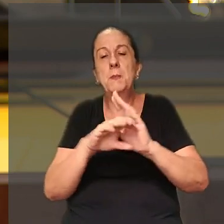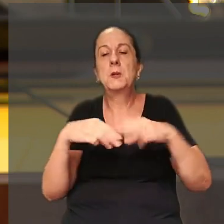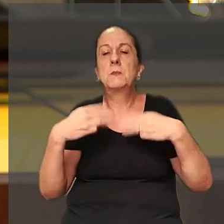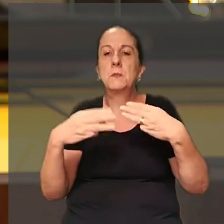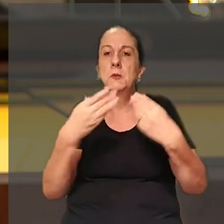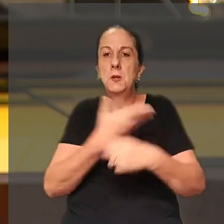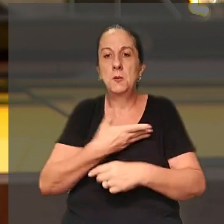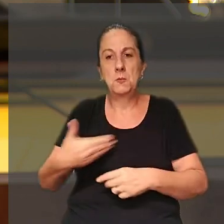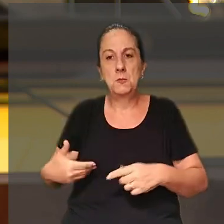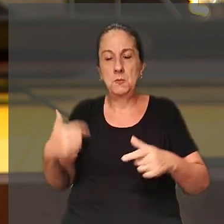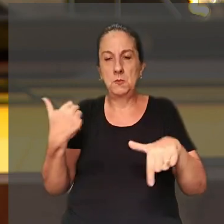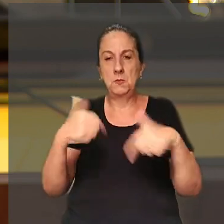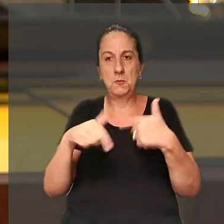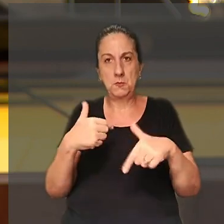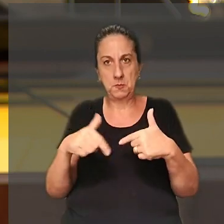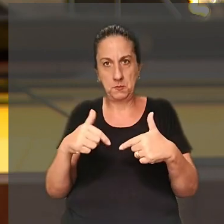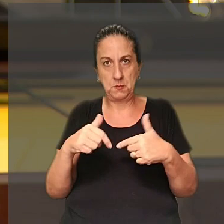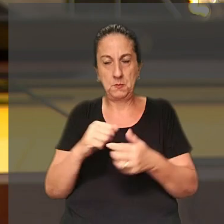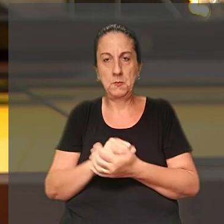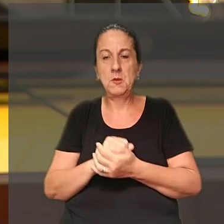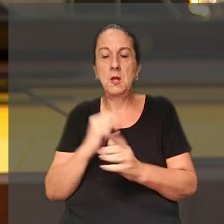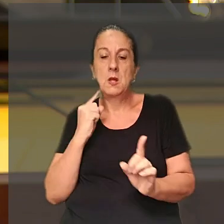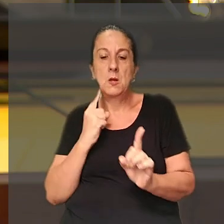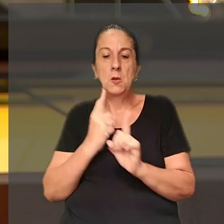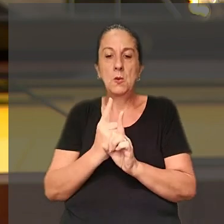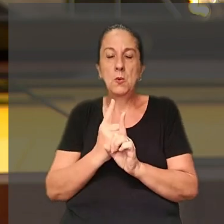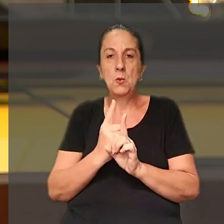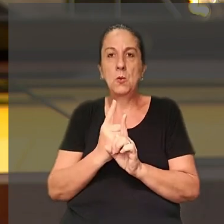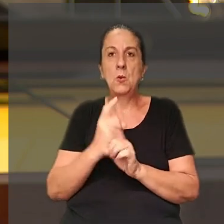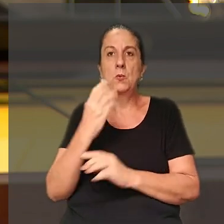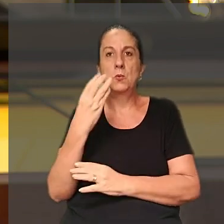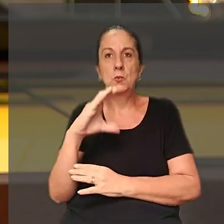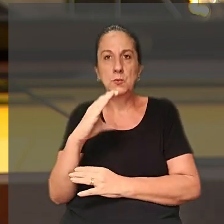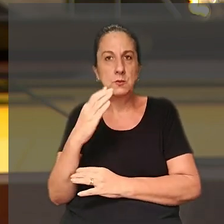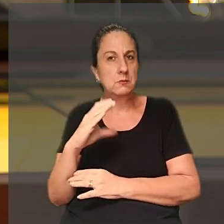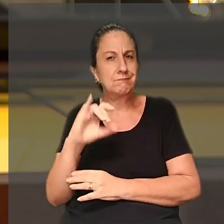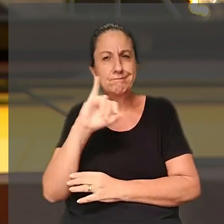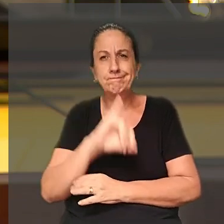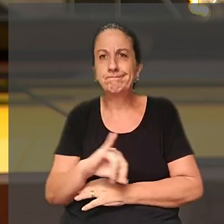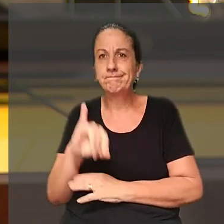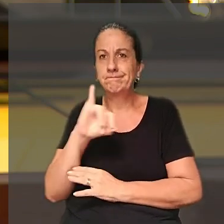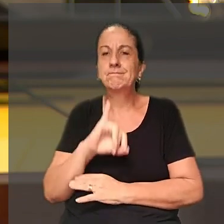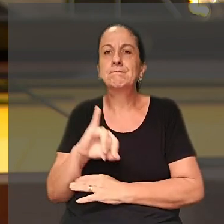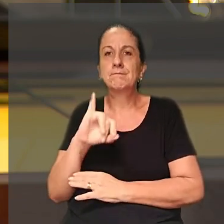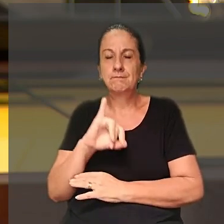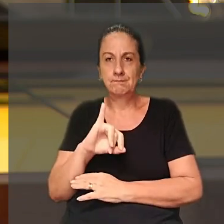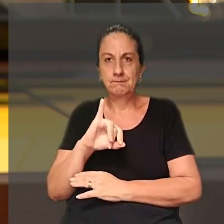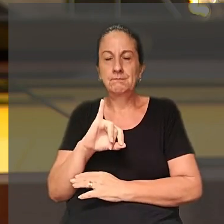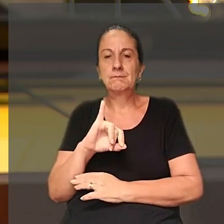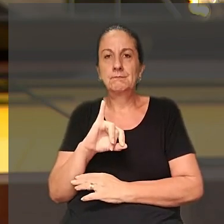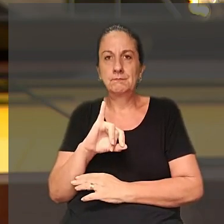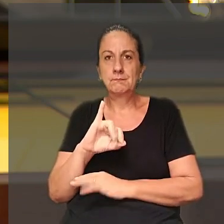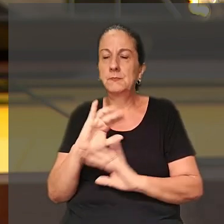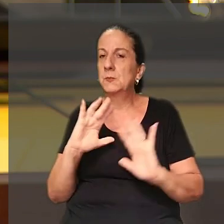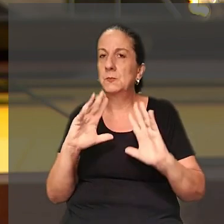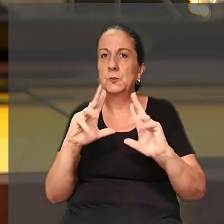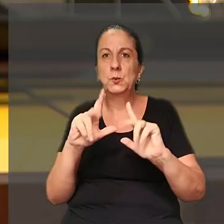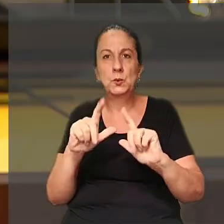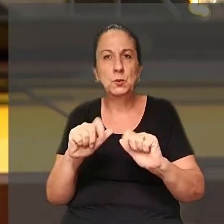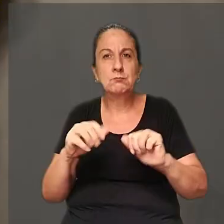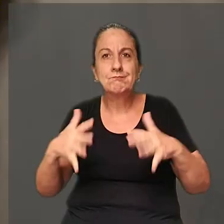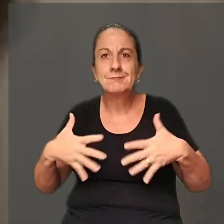do Trabalho. Eram encontros científicos da maior importância e todo mundo